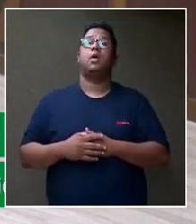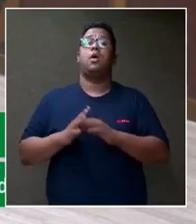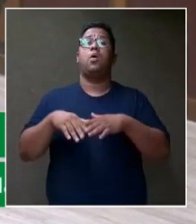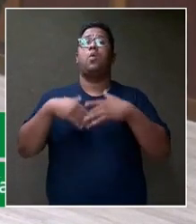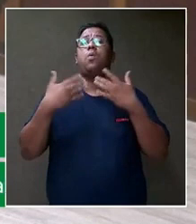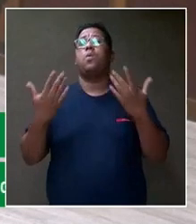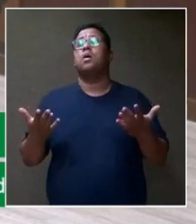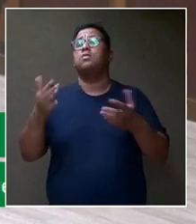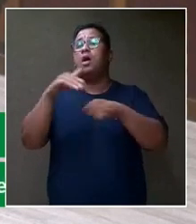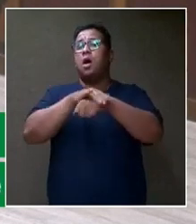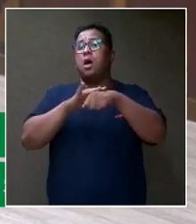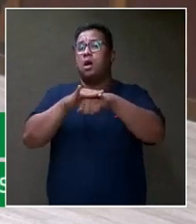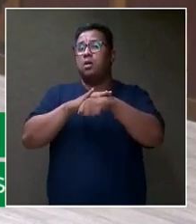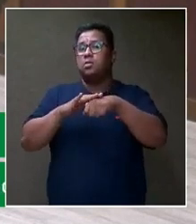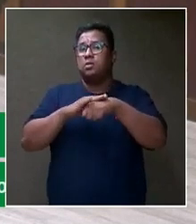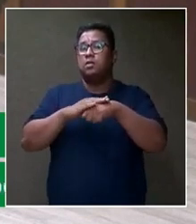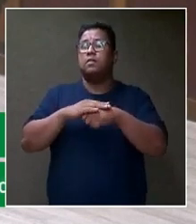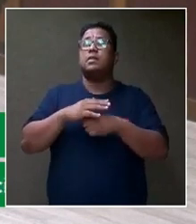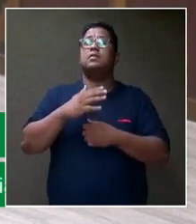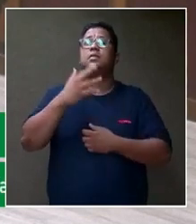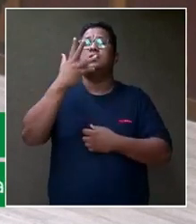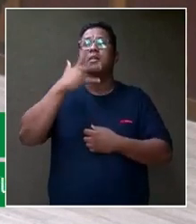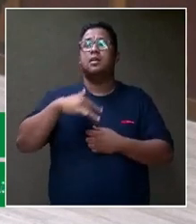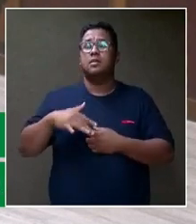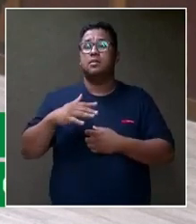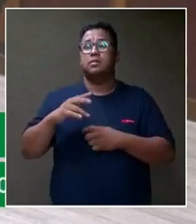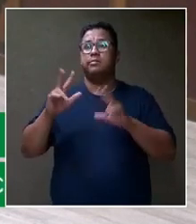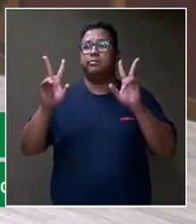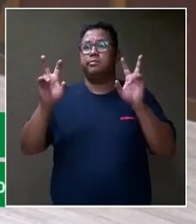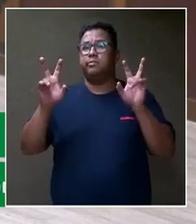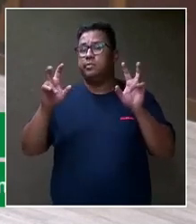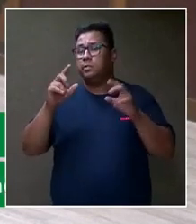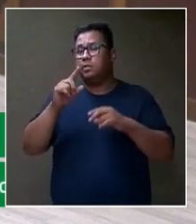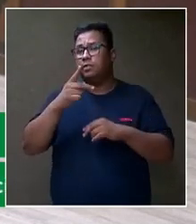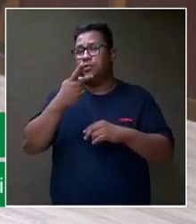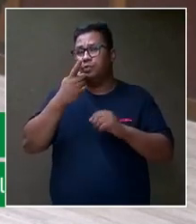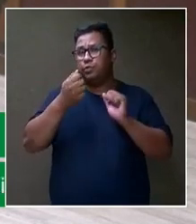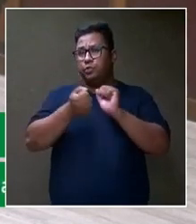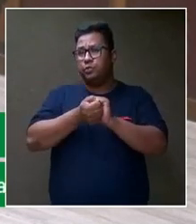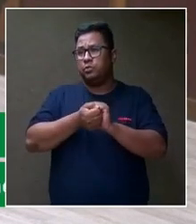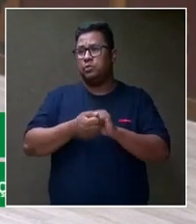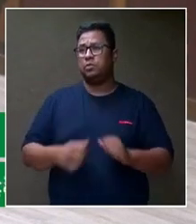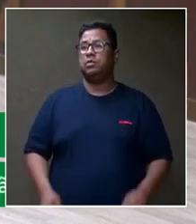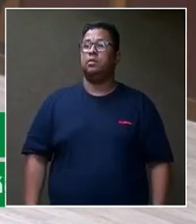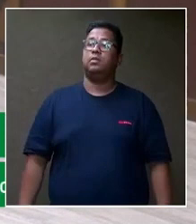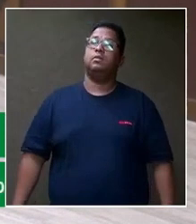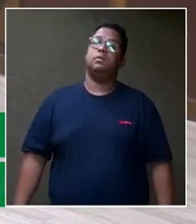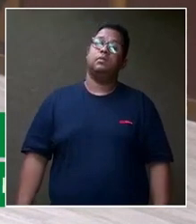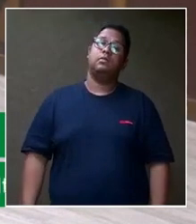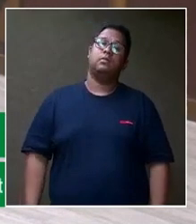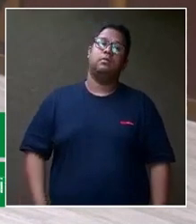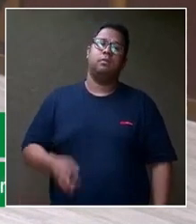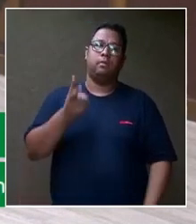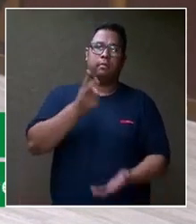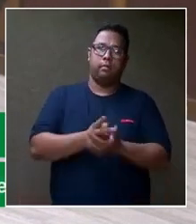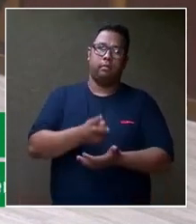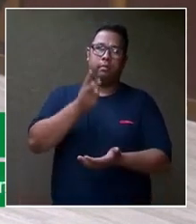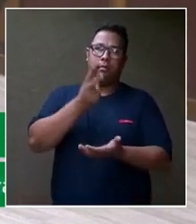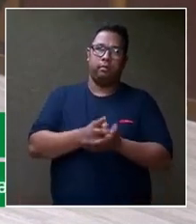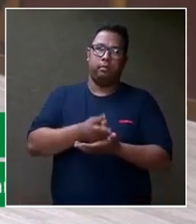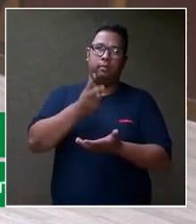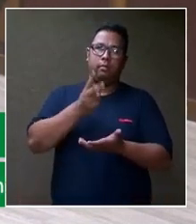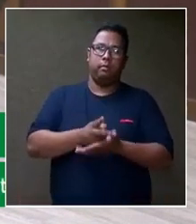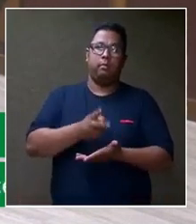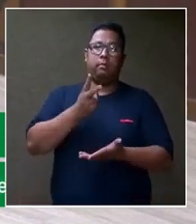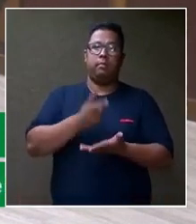Quais eram as conversas infantis que o Cássio tinha quando vocês estavam reunidos? Era o mesmo assunto de como se conheceram, o que gostava